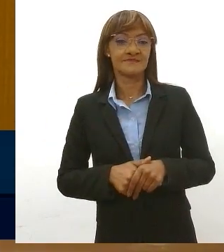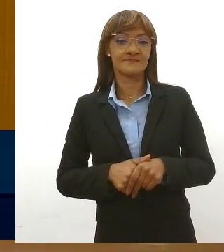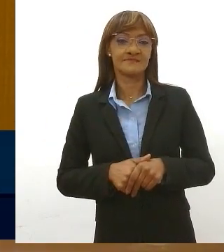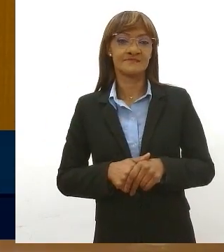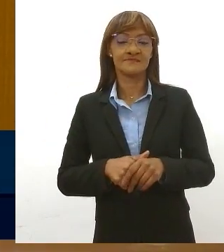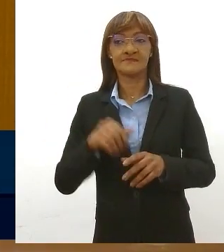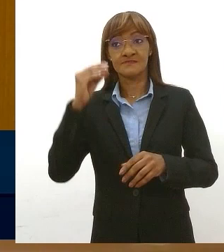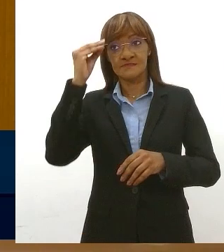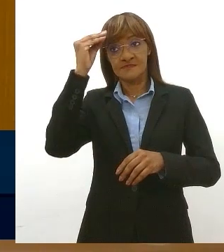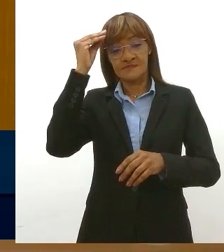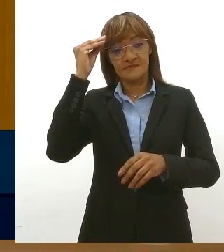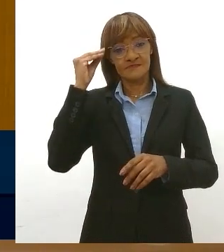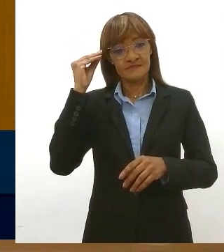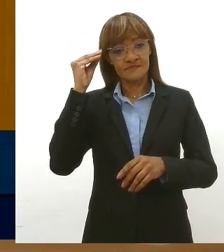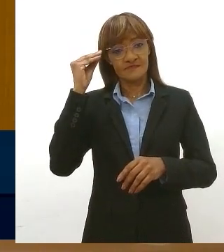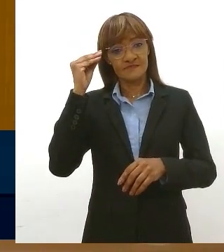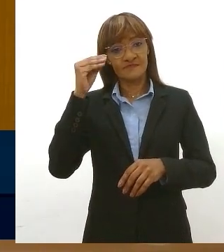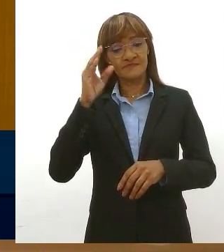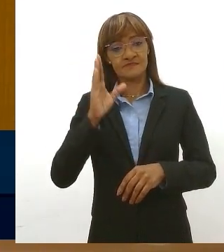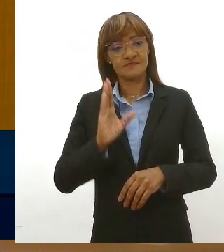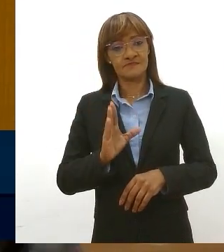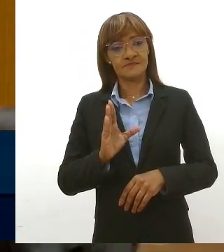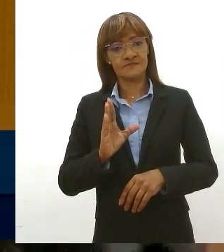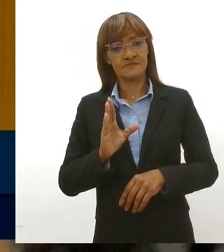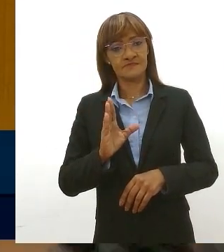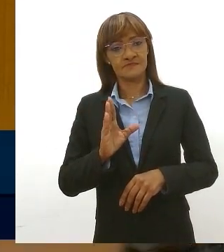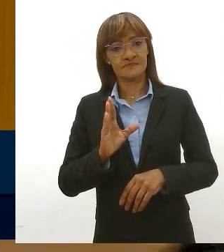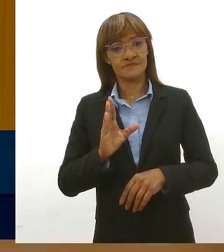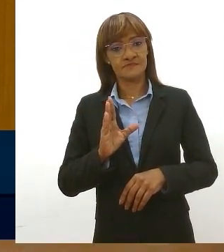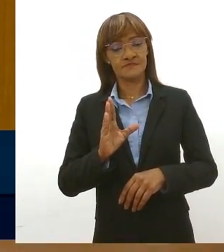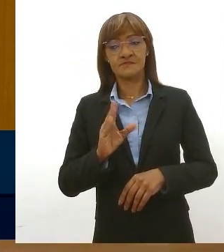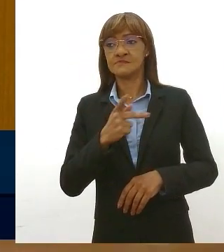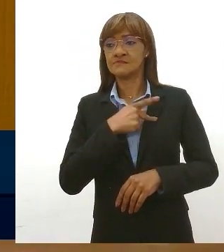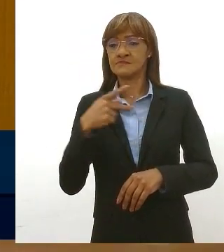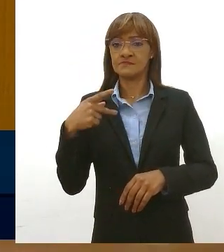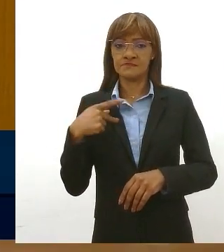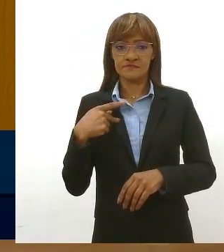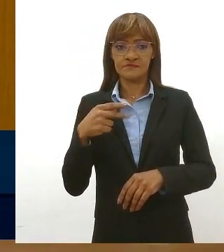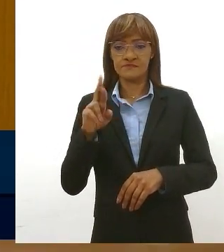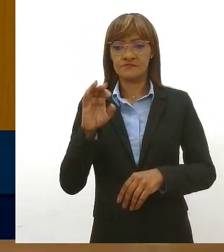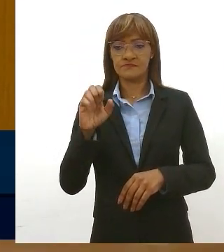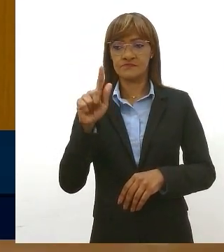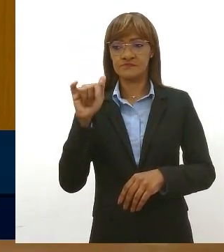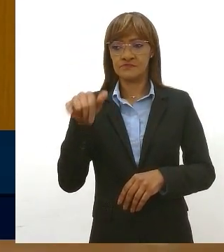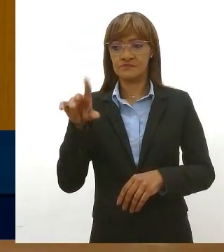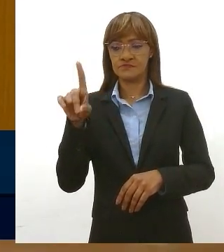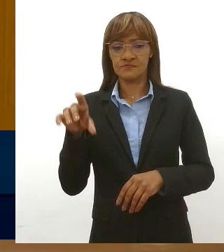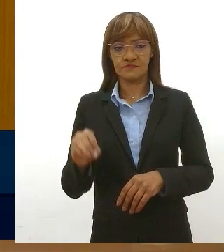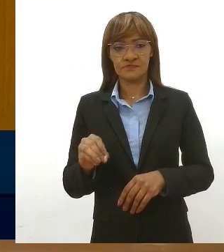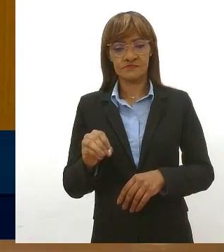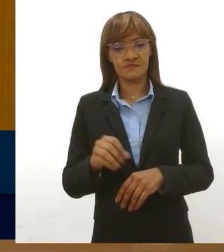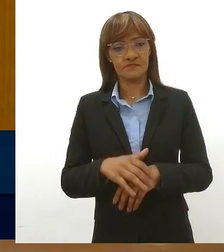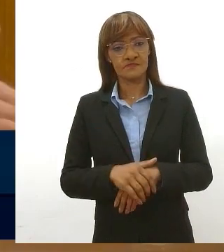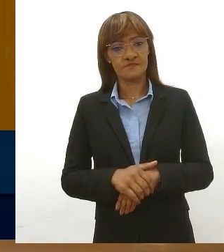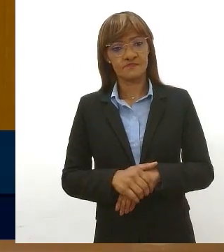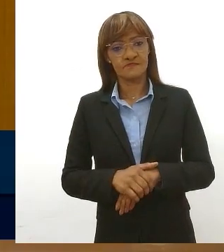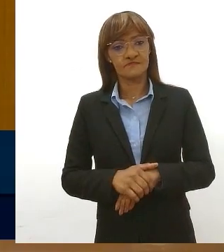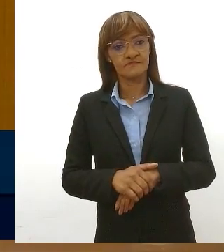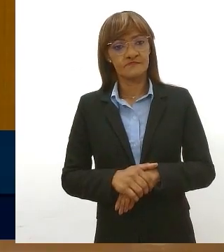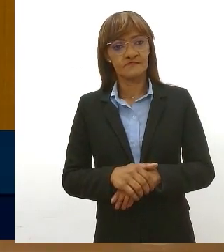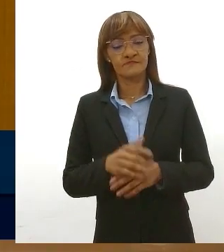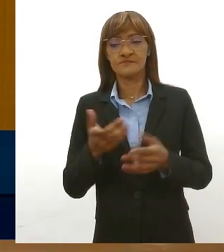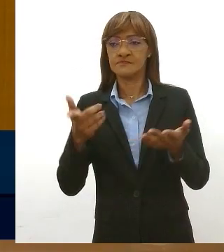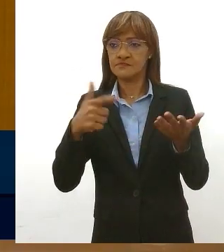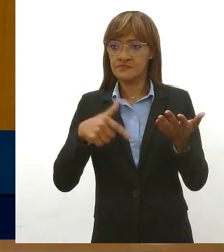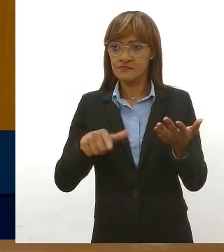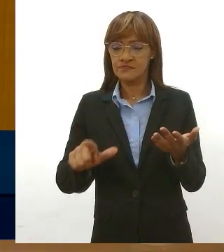cidadania sergipana ao pastor Reginaldo Pereira, presidente das Igrejas Adventistas do Estado de Sergipe. E aí, mais uma vez, convidar também os colegas